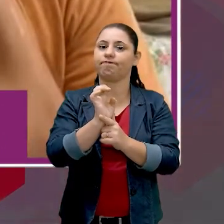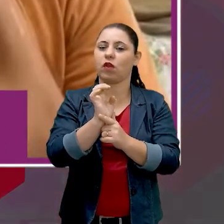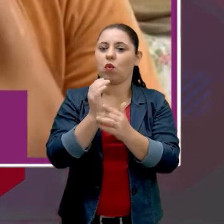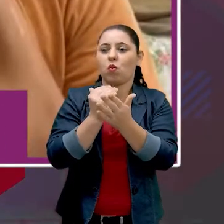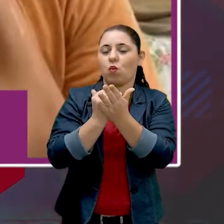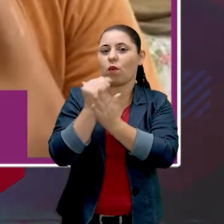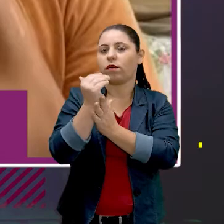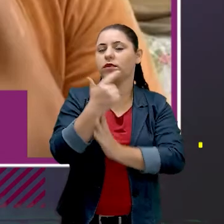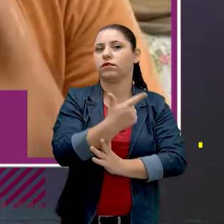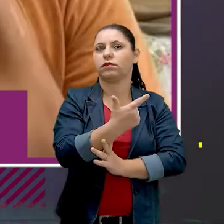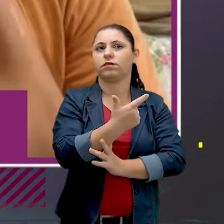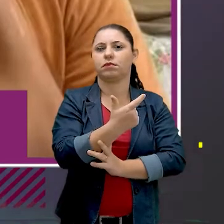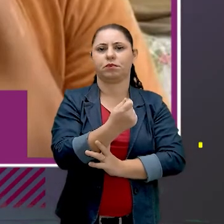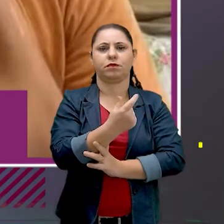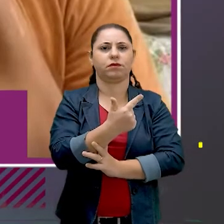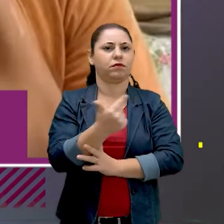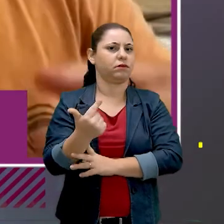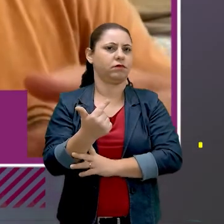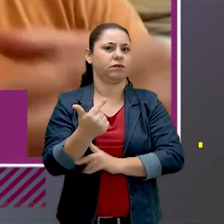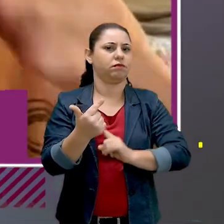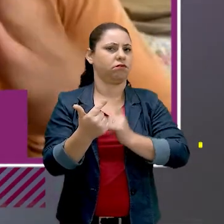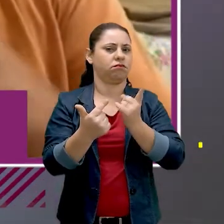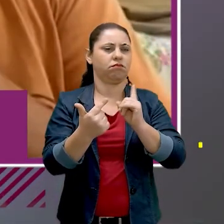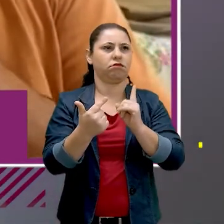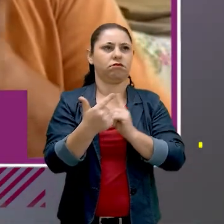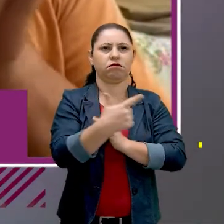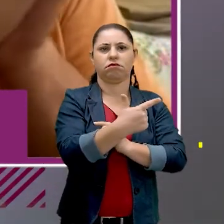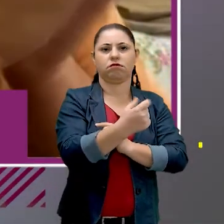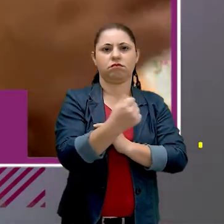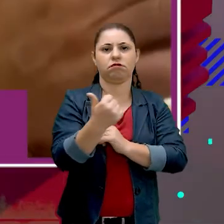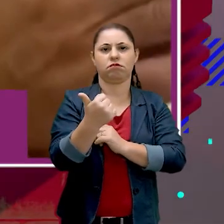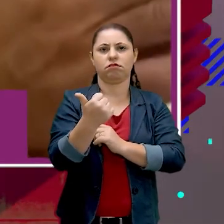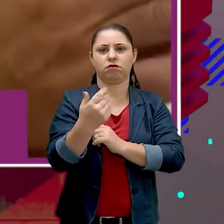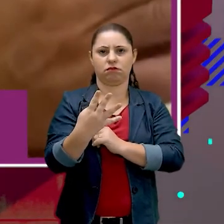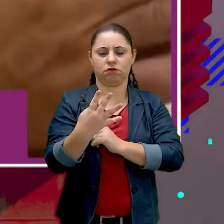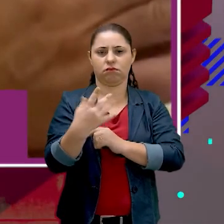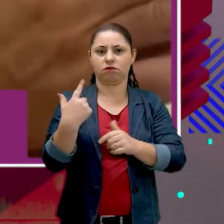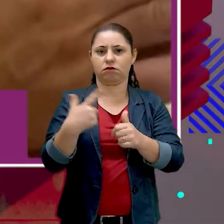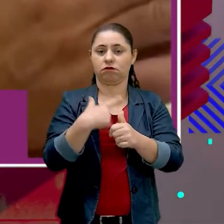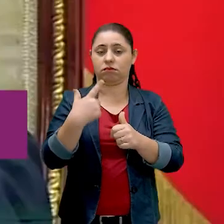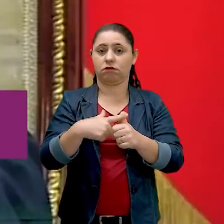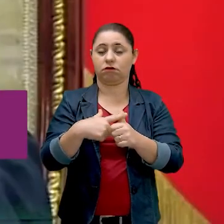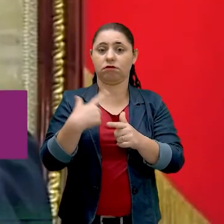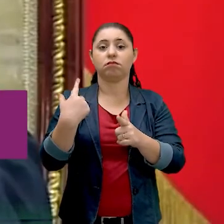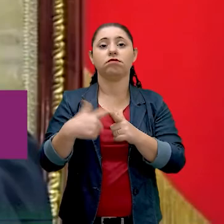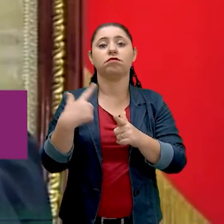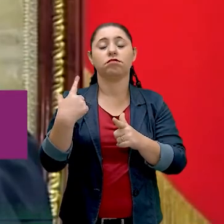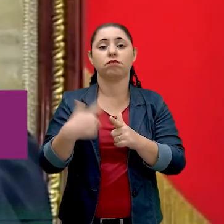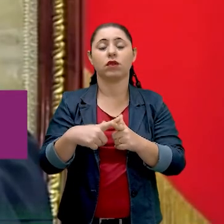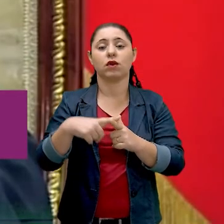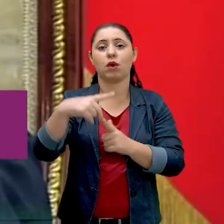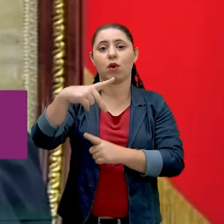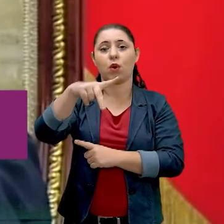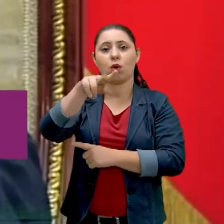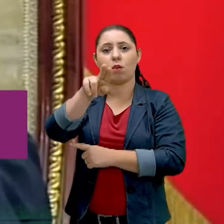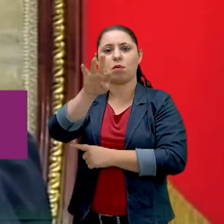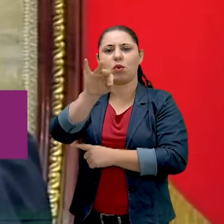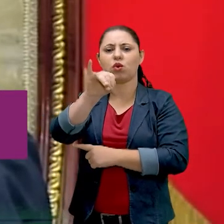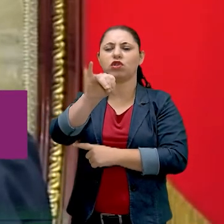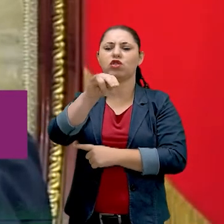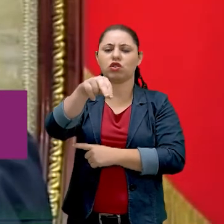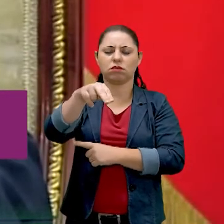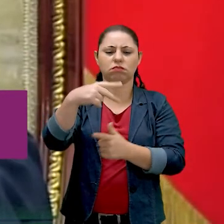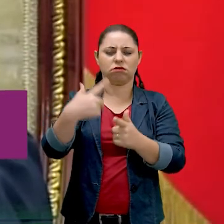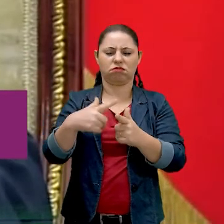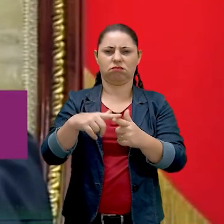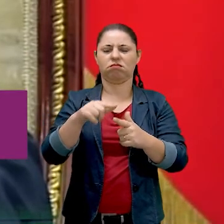não vai começar de fato em 2022, ela vai começar em 2014. O primeiro tiro vai ser em 2014 pelo próprio Putin. Mas